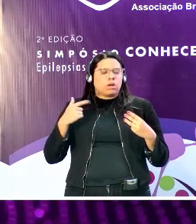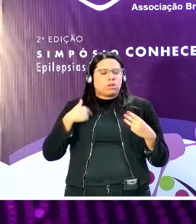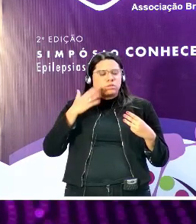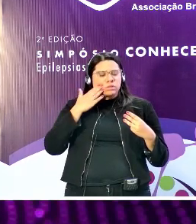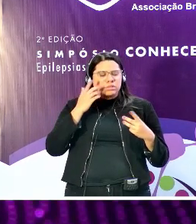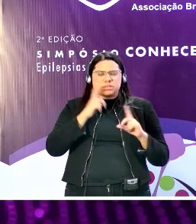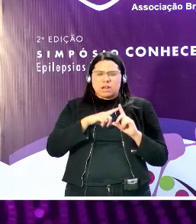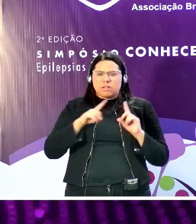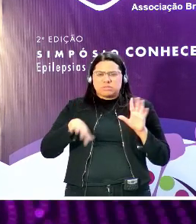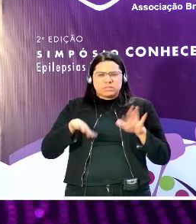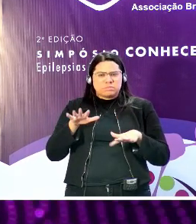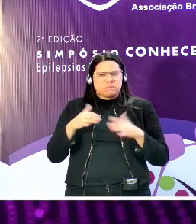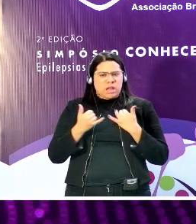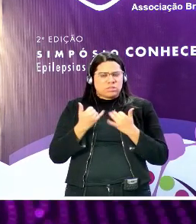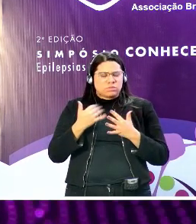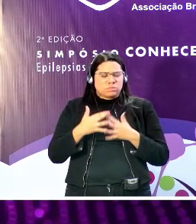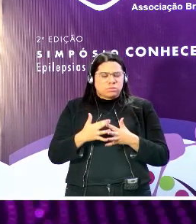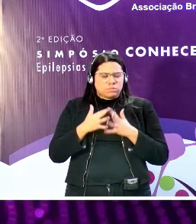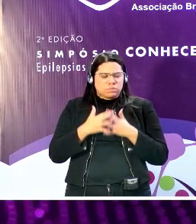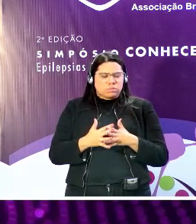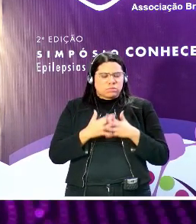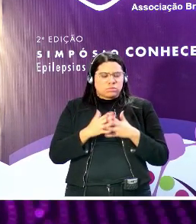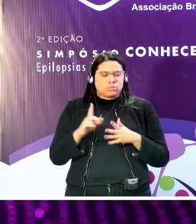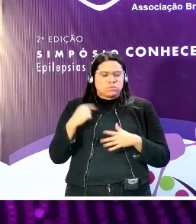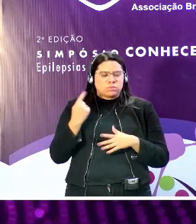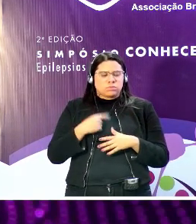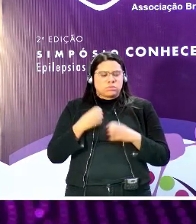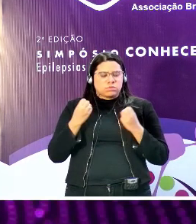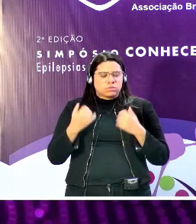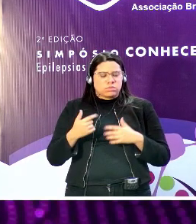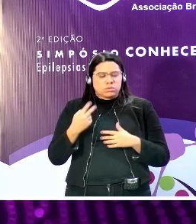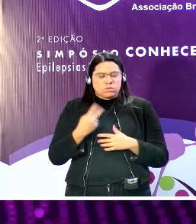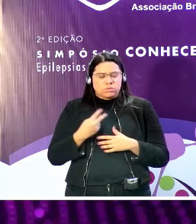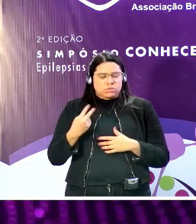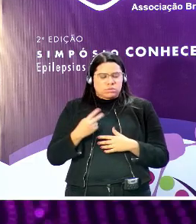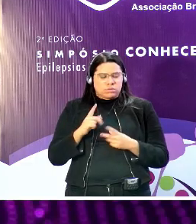confusos. Aqui a gente está falando de relutrigina.